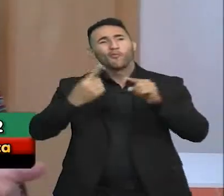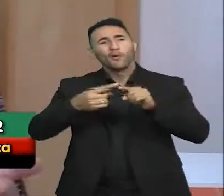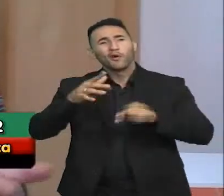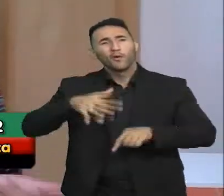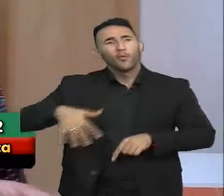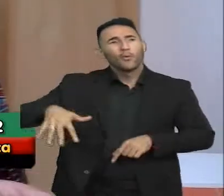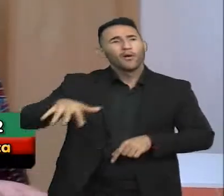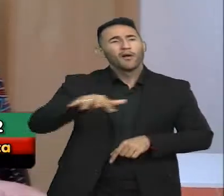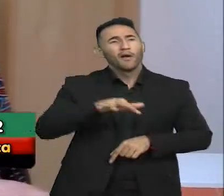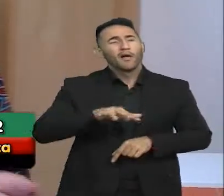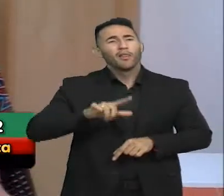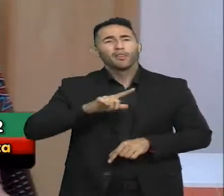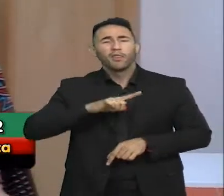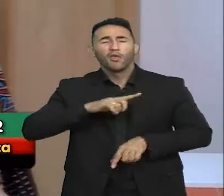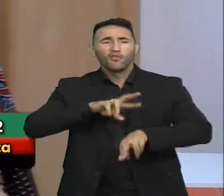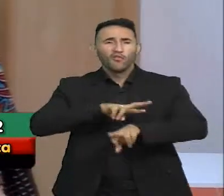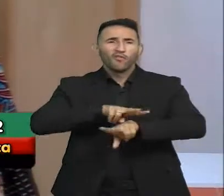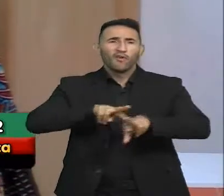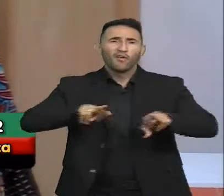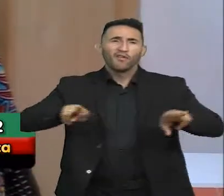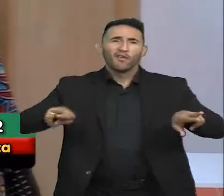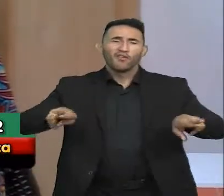emblemático, né, ter essa diversidade, essa...